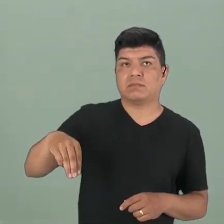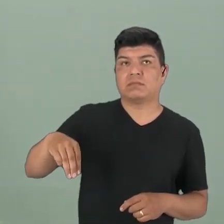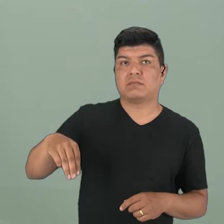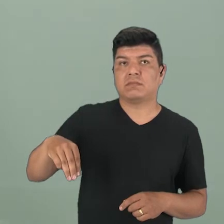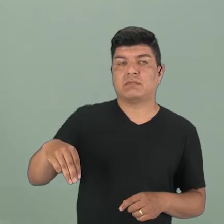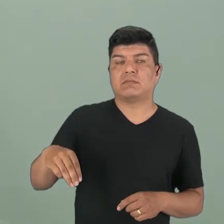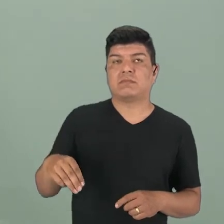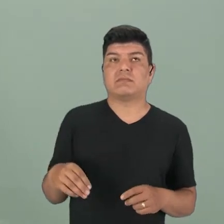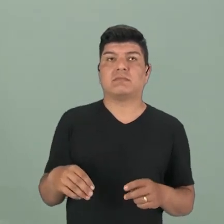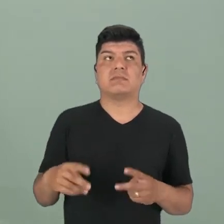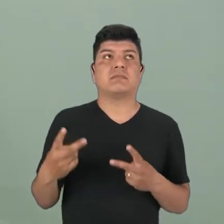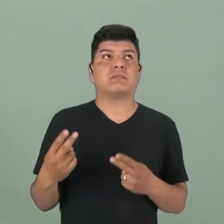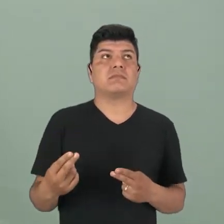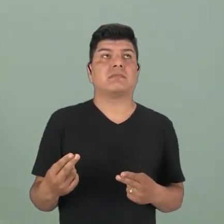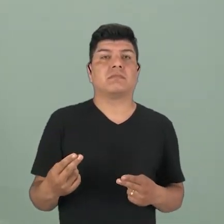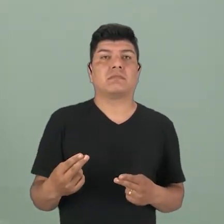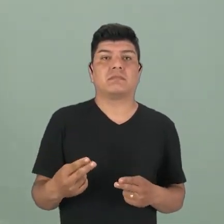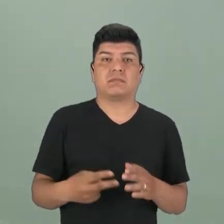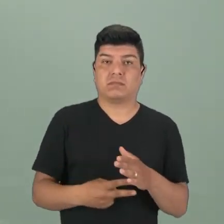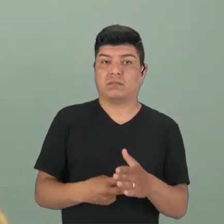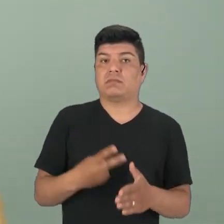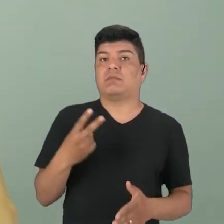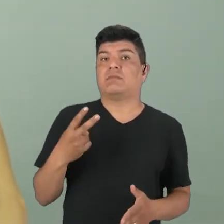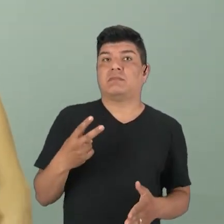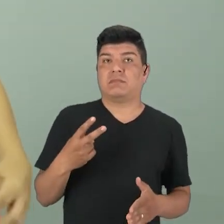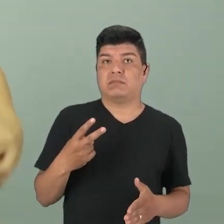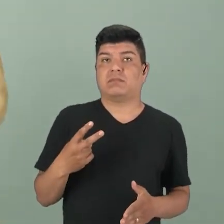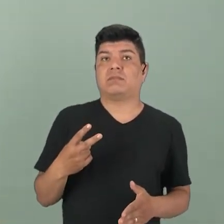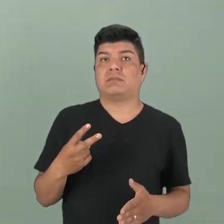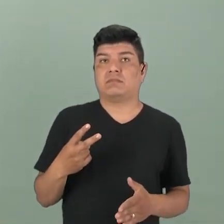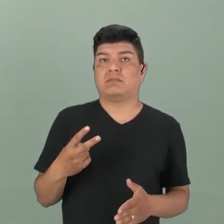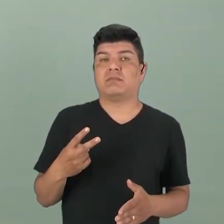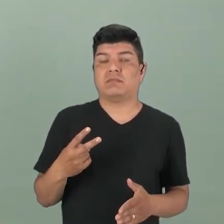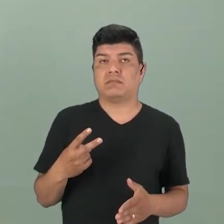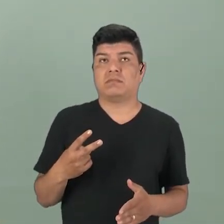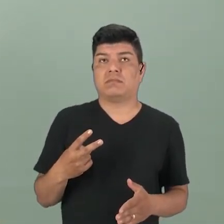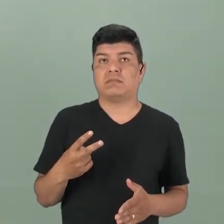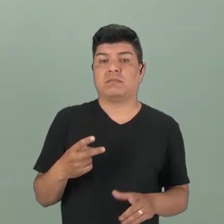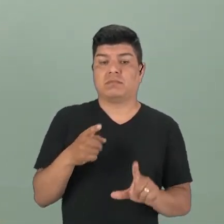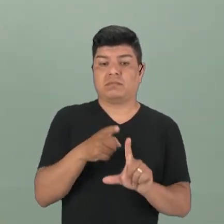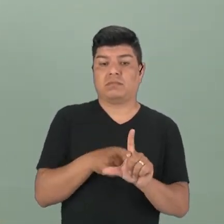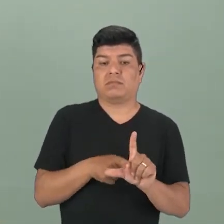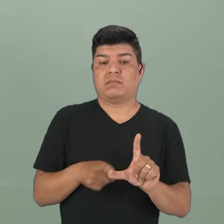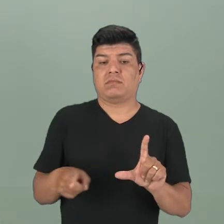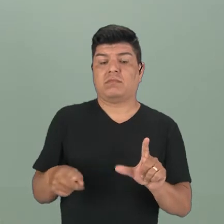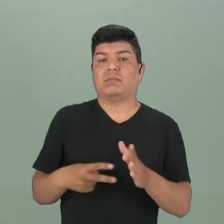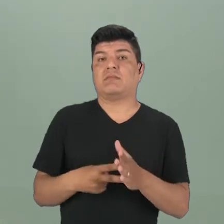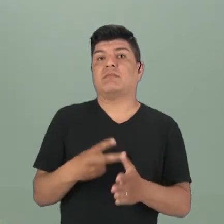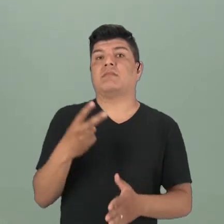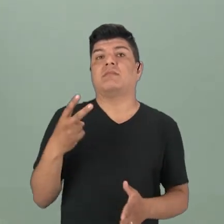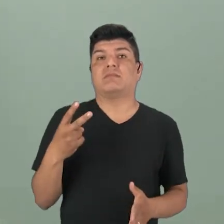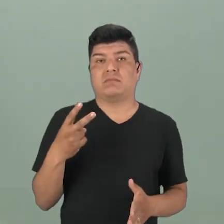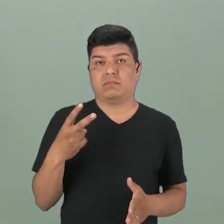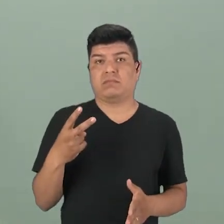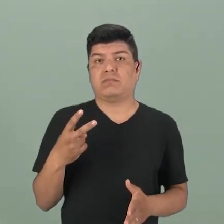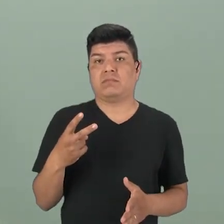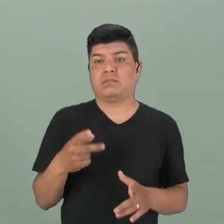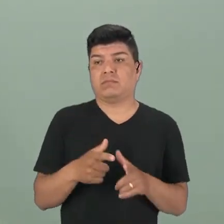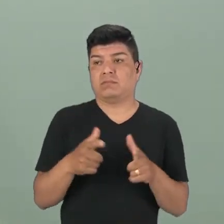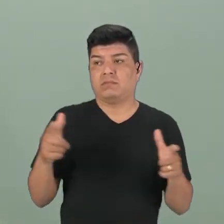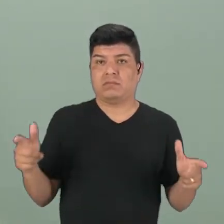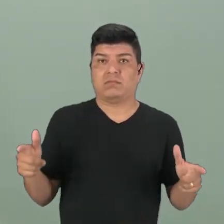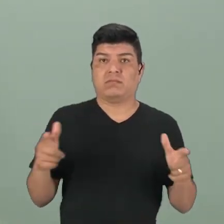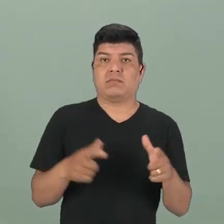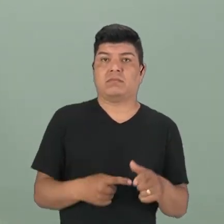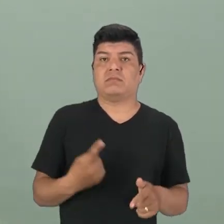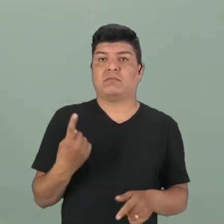1 metro, é isso aqui 2 vezes. Ou seja, é essa régua, ó, 2 vezes nesse espaço aqui, ó, de